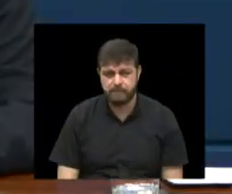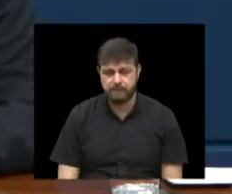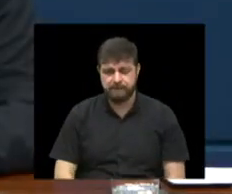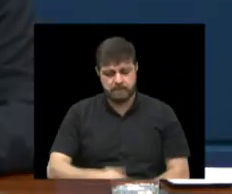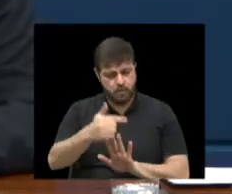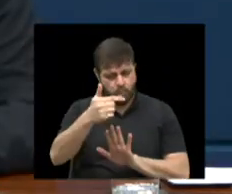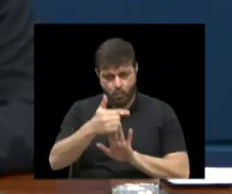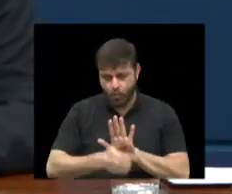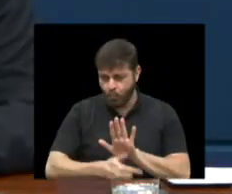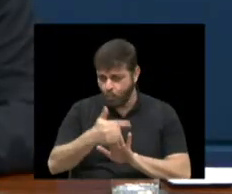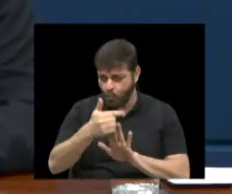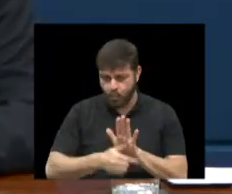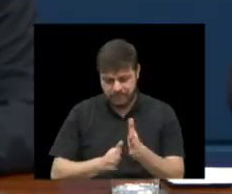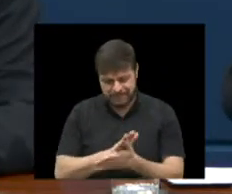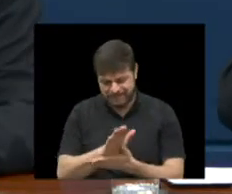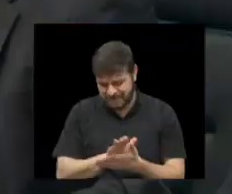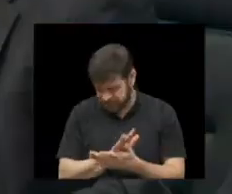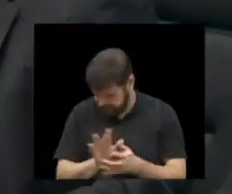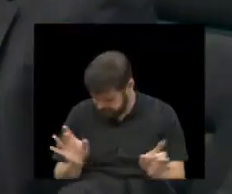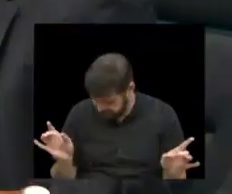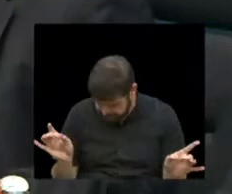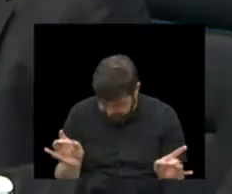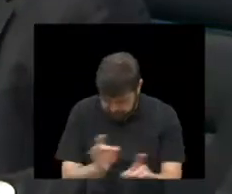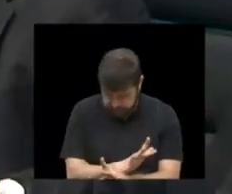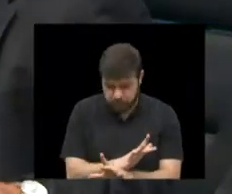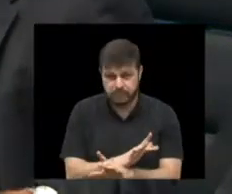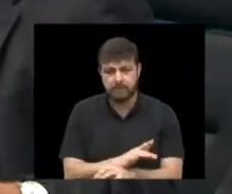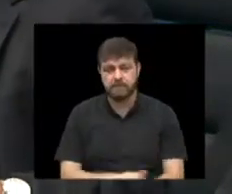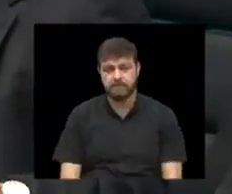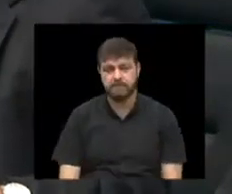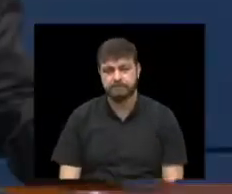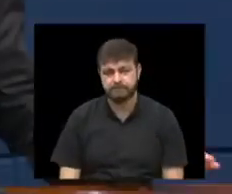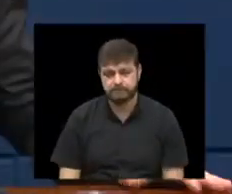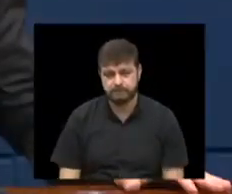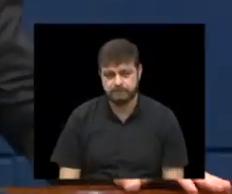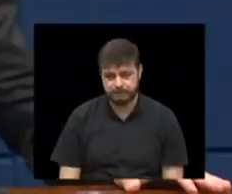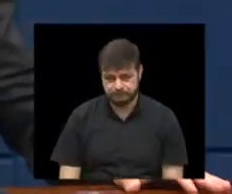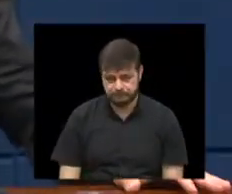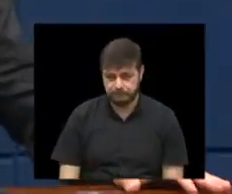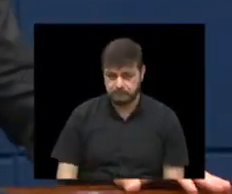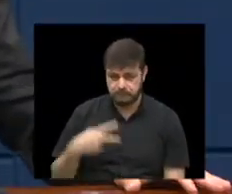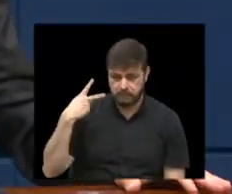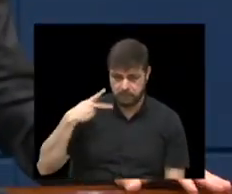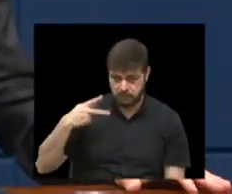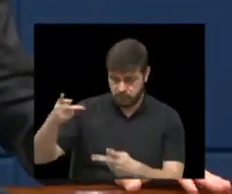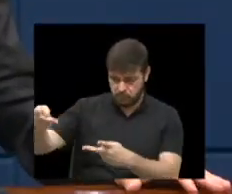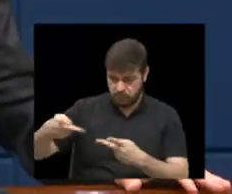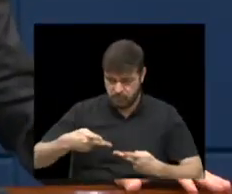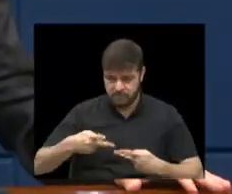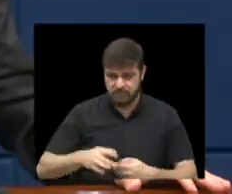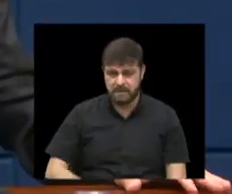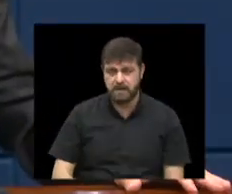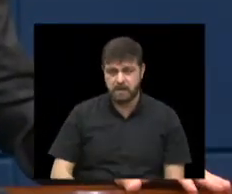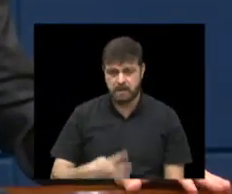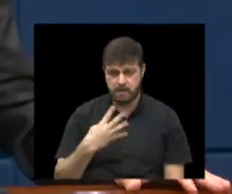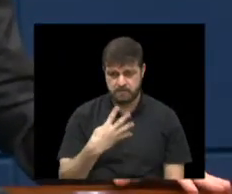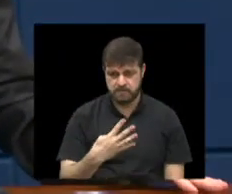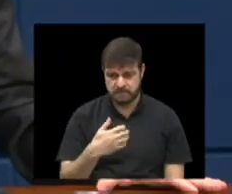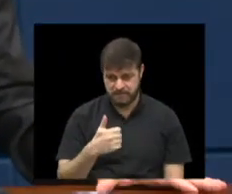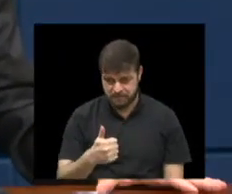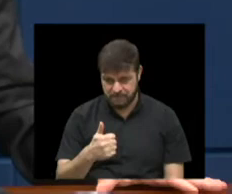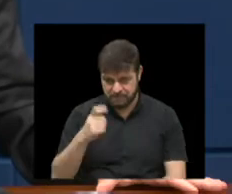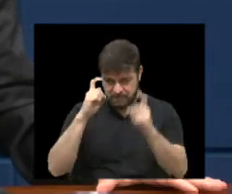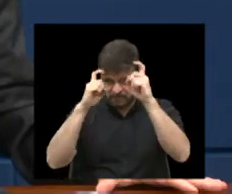Vermelho, não há mais vereadores inscritos. Não havendo mais vereadores inscritos, ficam os senhores convocados para a 41ª